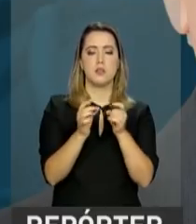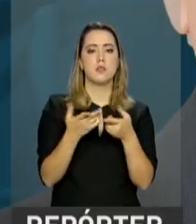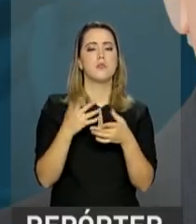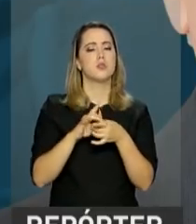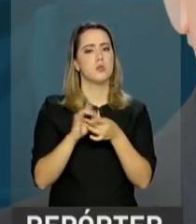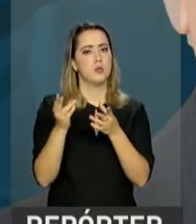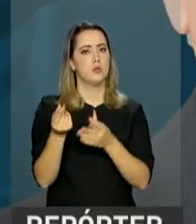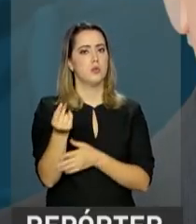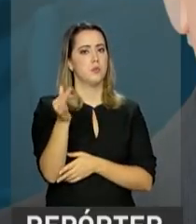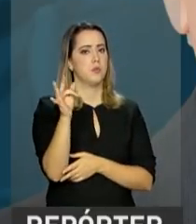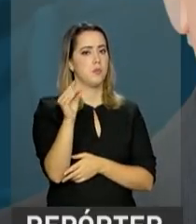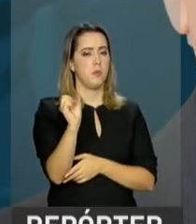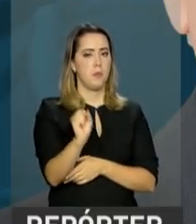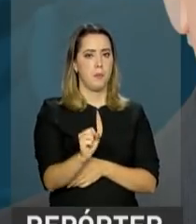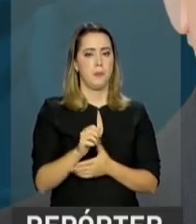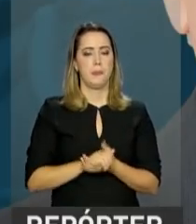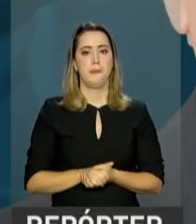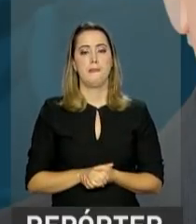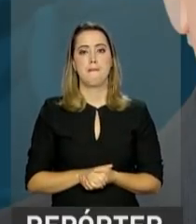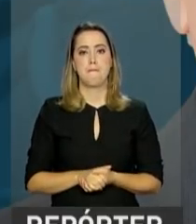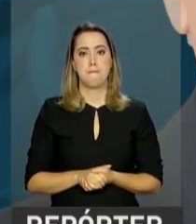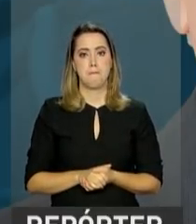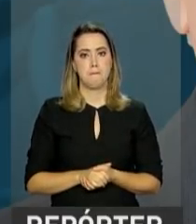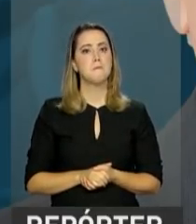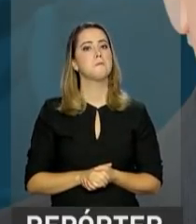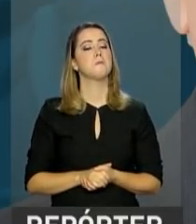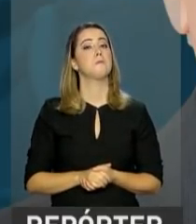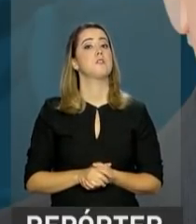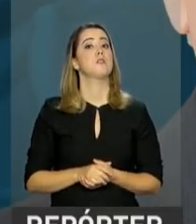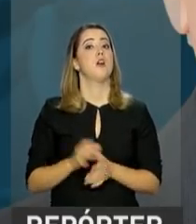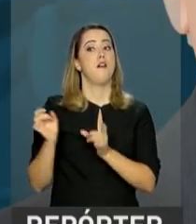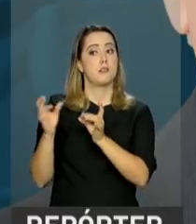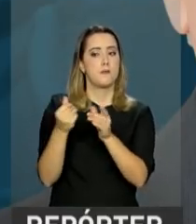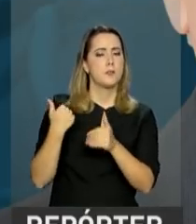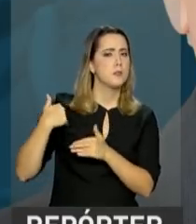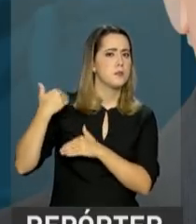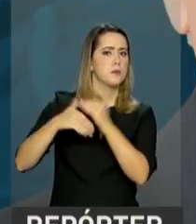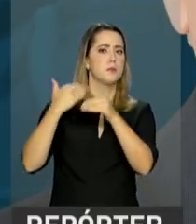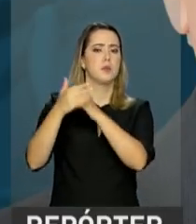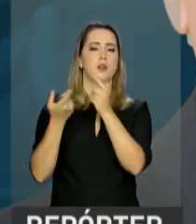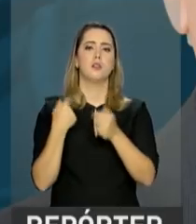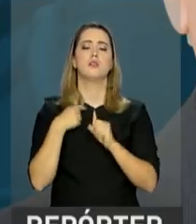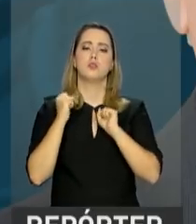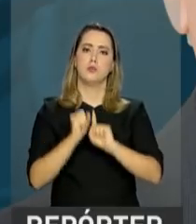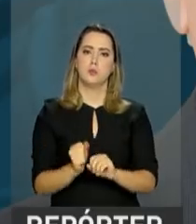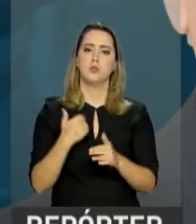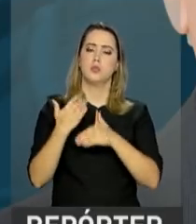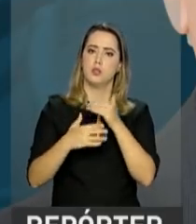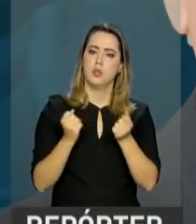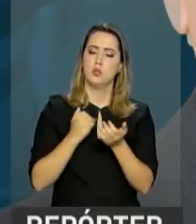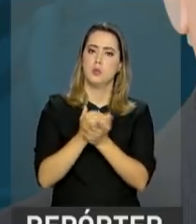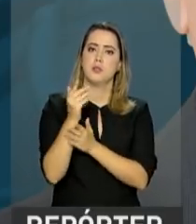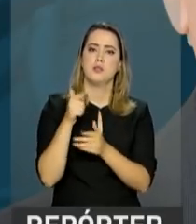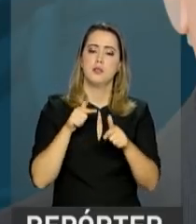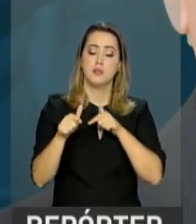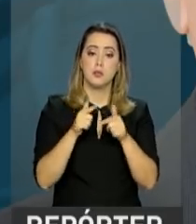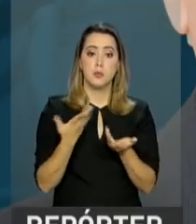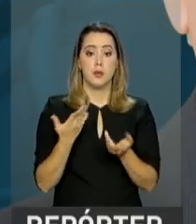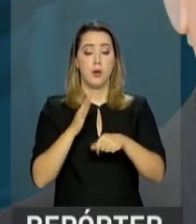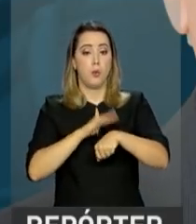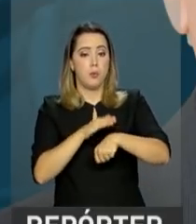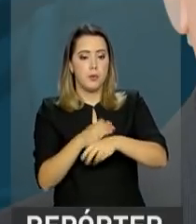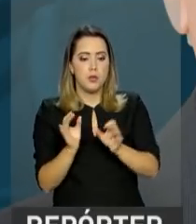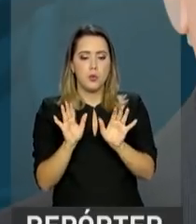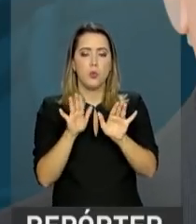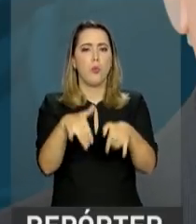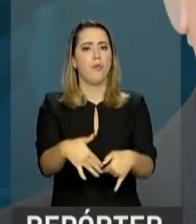a liberação do fgts aí eu tive oportunidade de trabalhar quando o período do programa jovem aprendiz